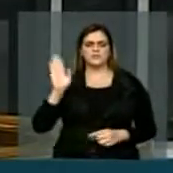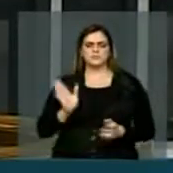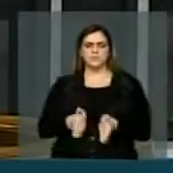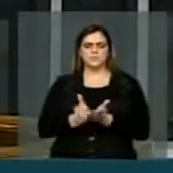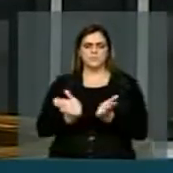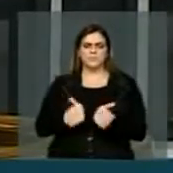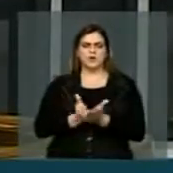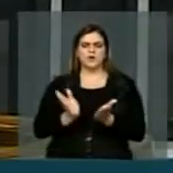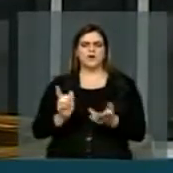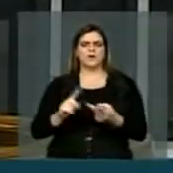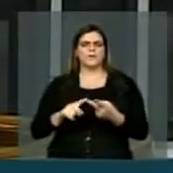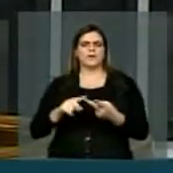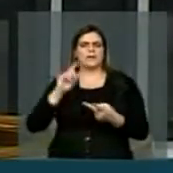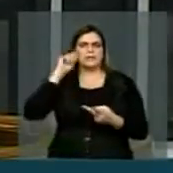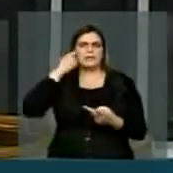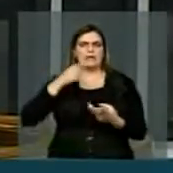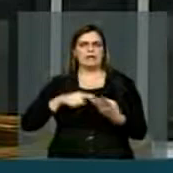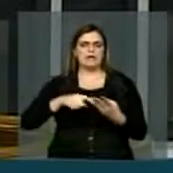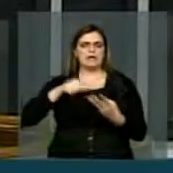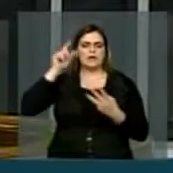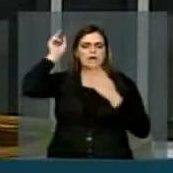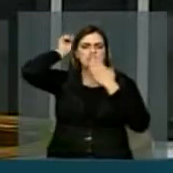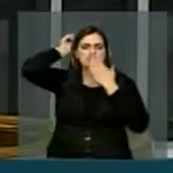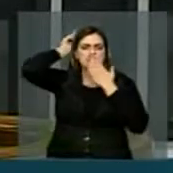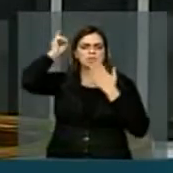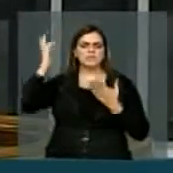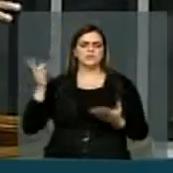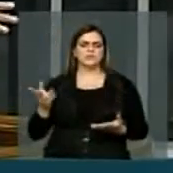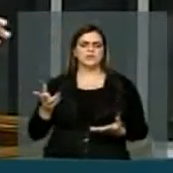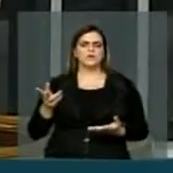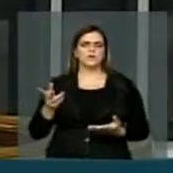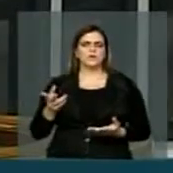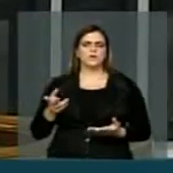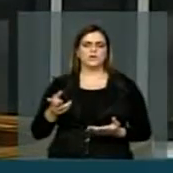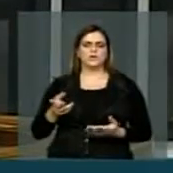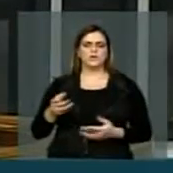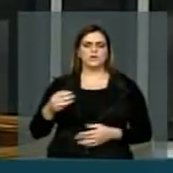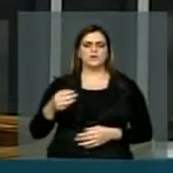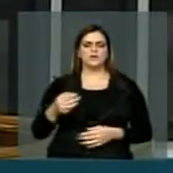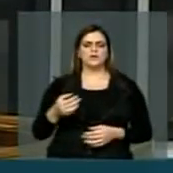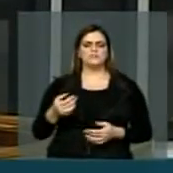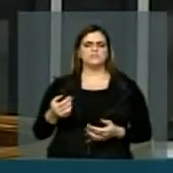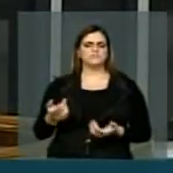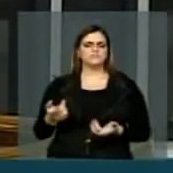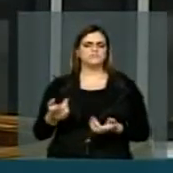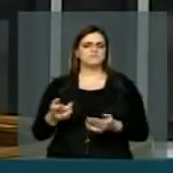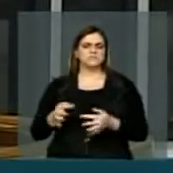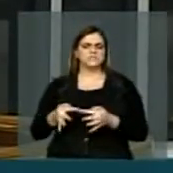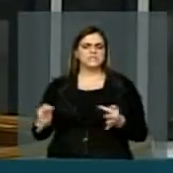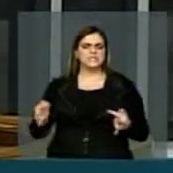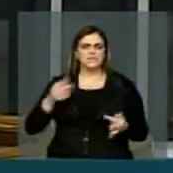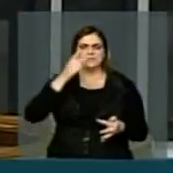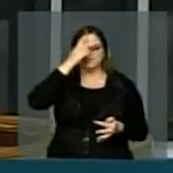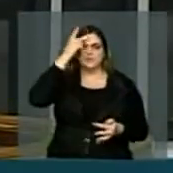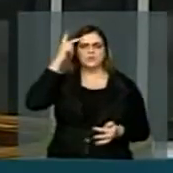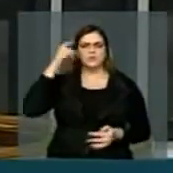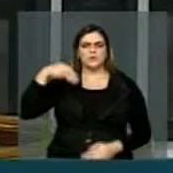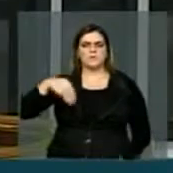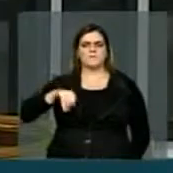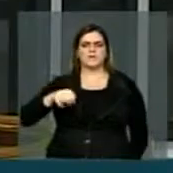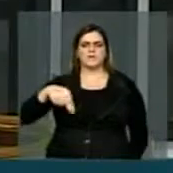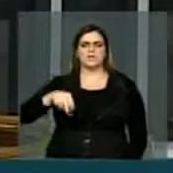mulheres negras, mulheres índias, mulheres de minorias, mulheres que realmente não